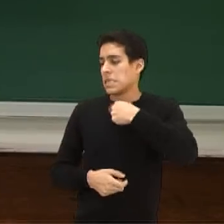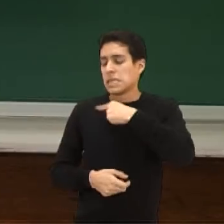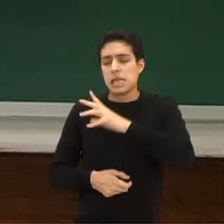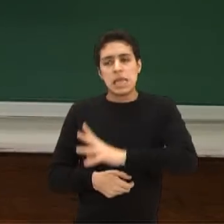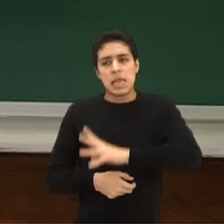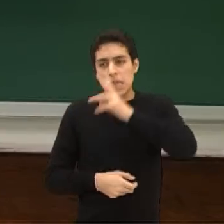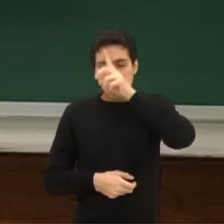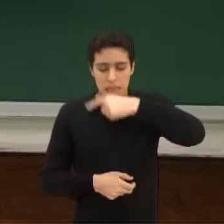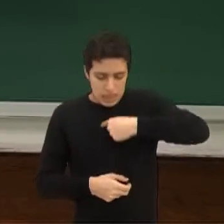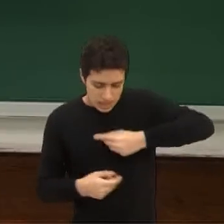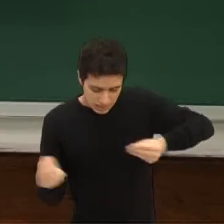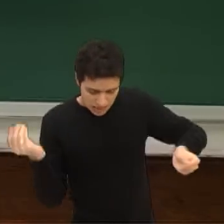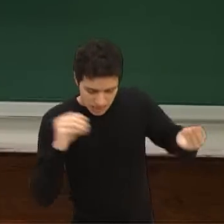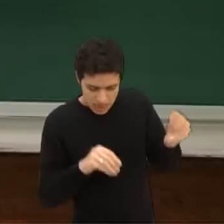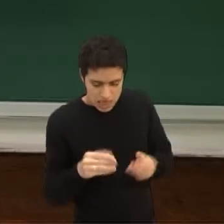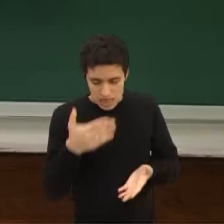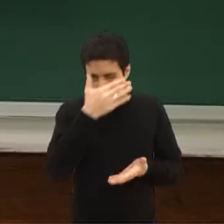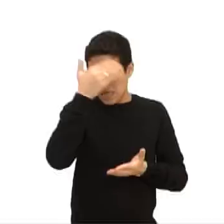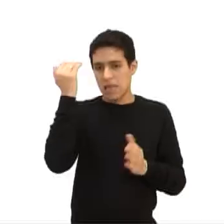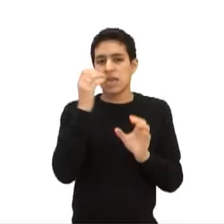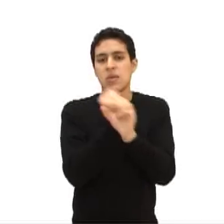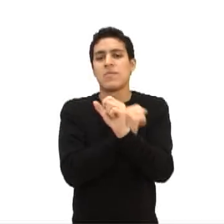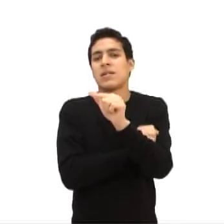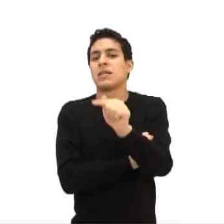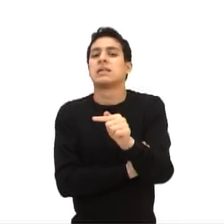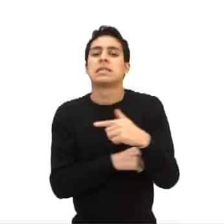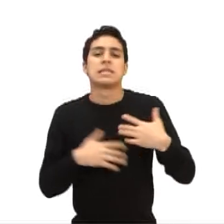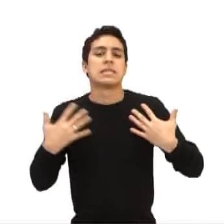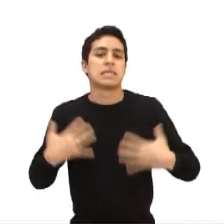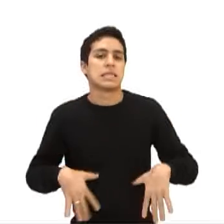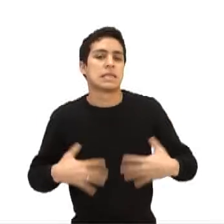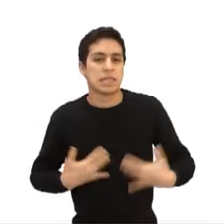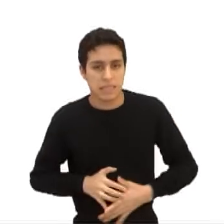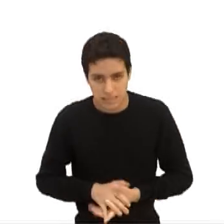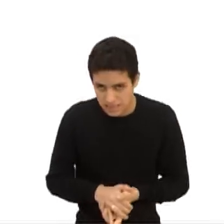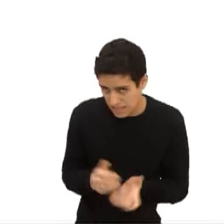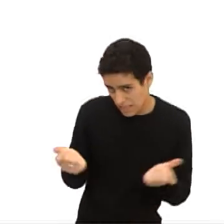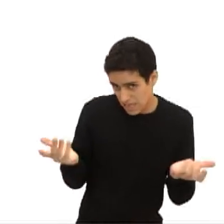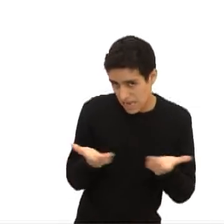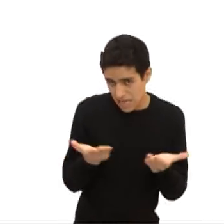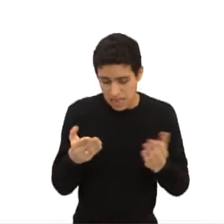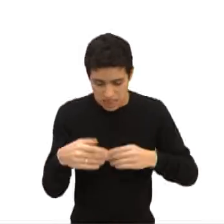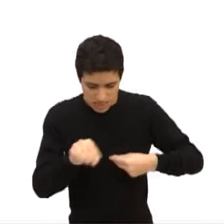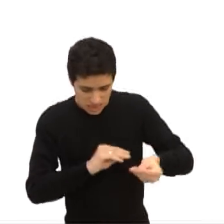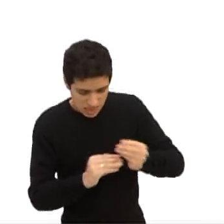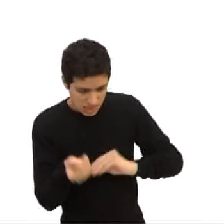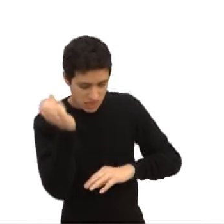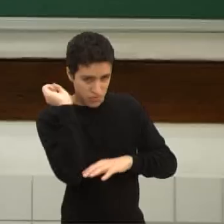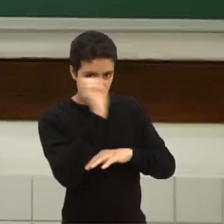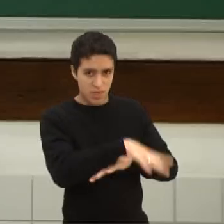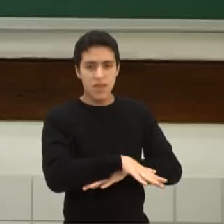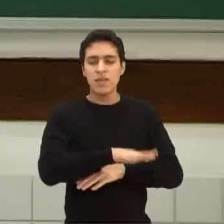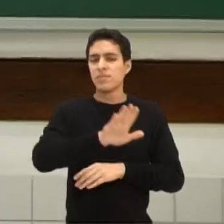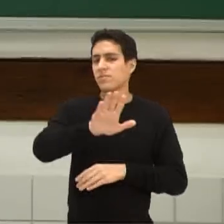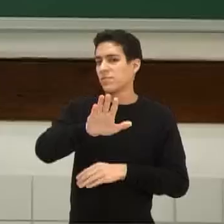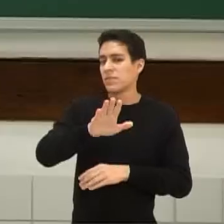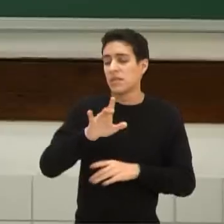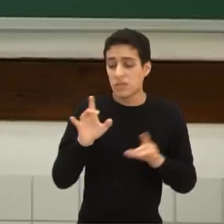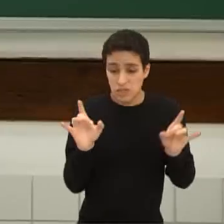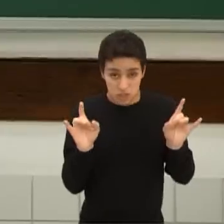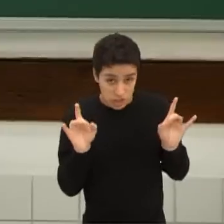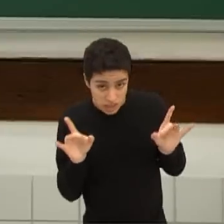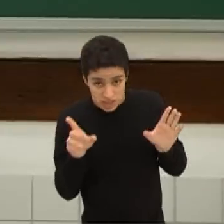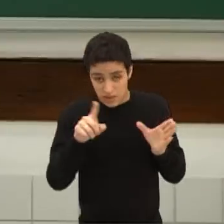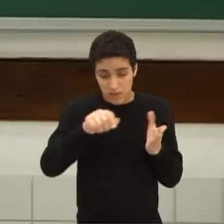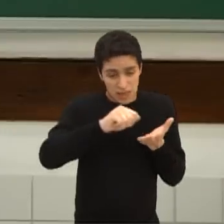Fiz de qualquer jeito, esqueci da soma 7. E agora, vou rasgar e jogar fora? Não. É só